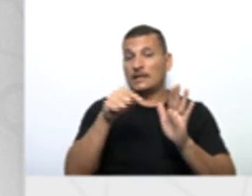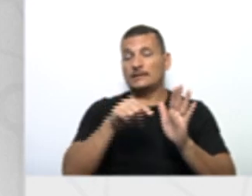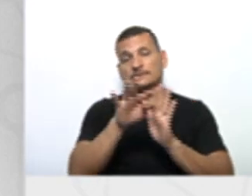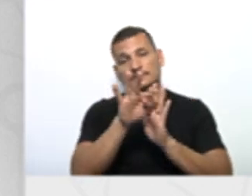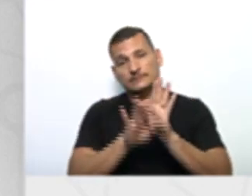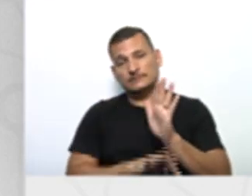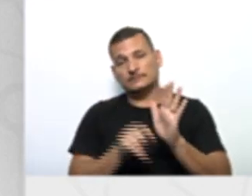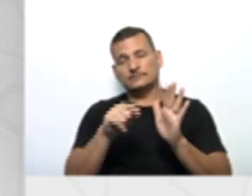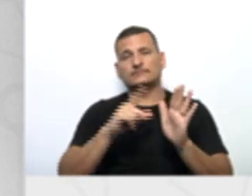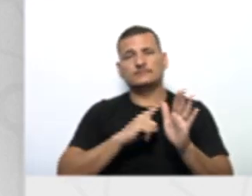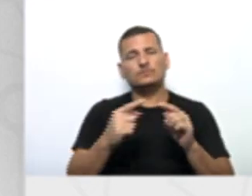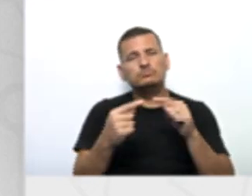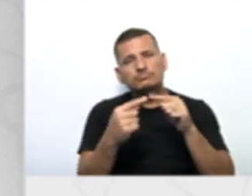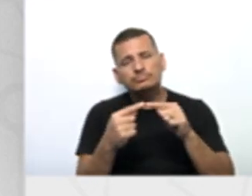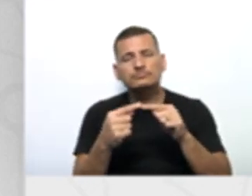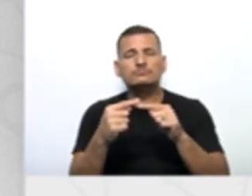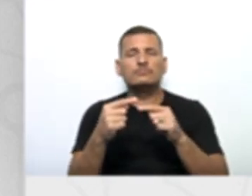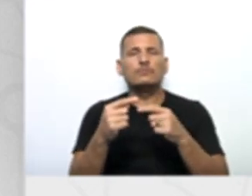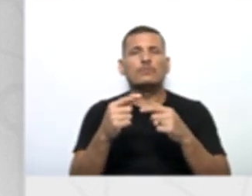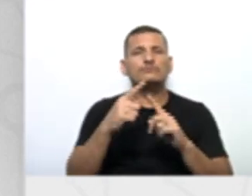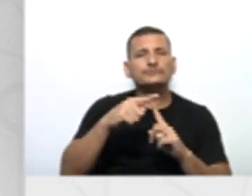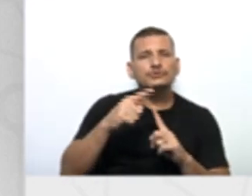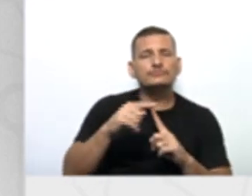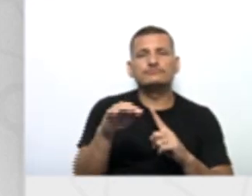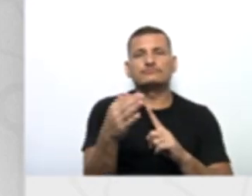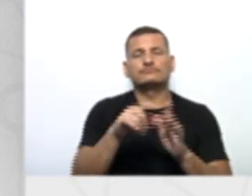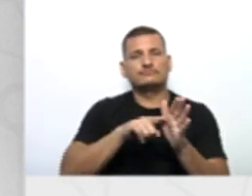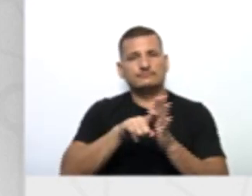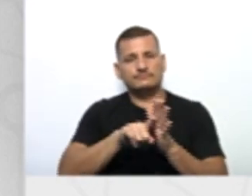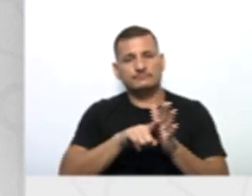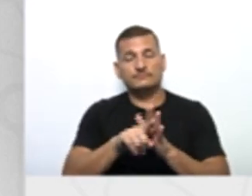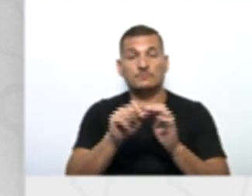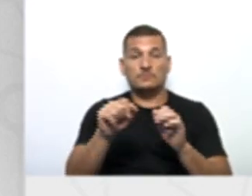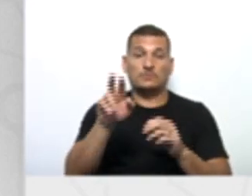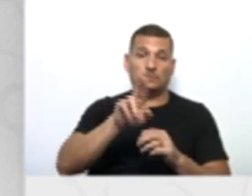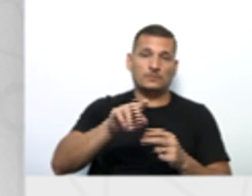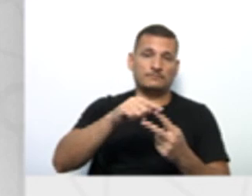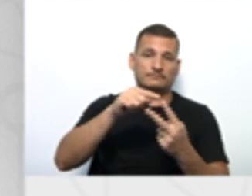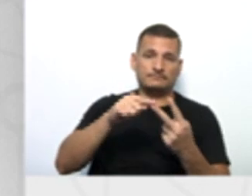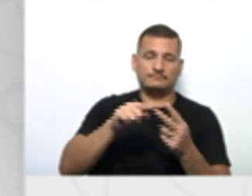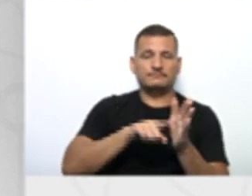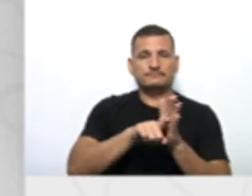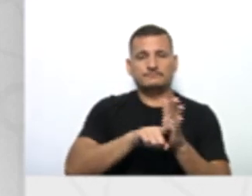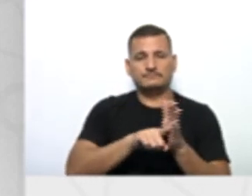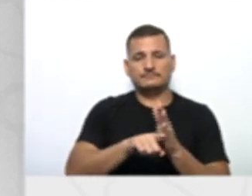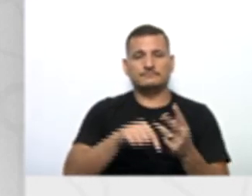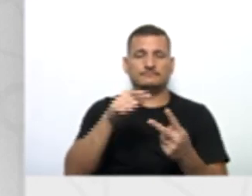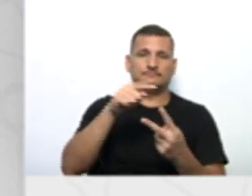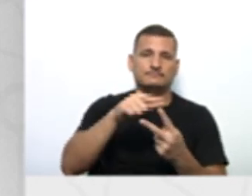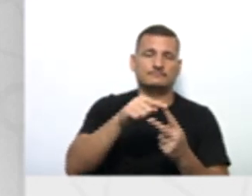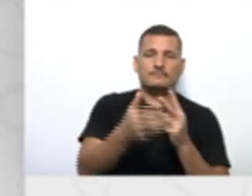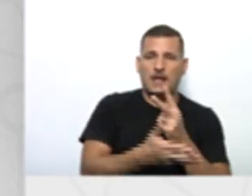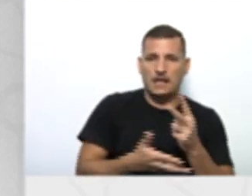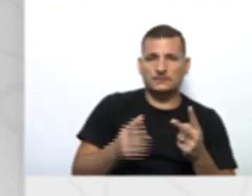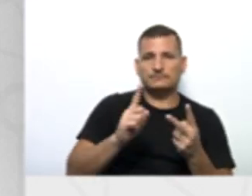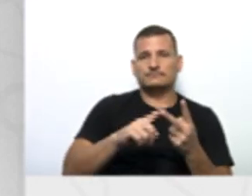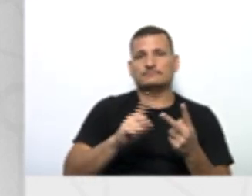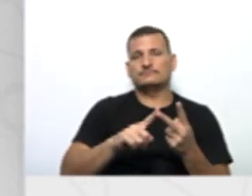algum tipo de pesquisa. Então, a gente pode usar, basicamente, dois tipos de pesquisa, a básica e a